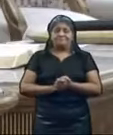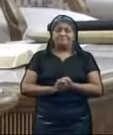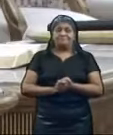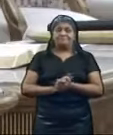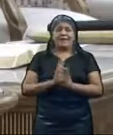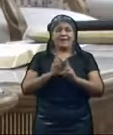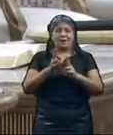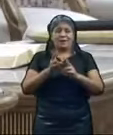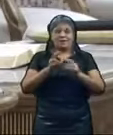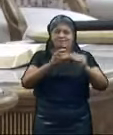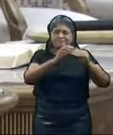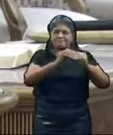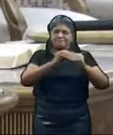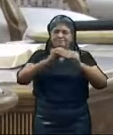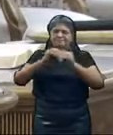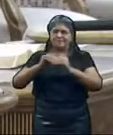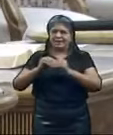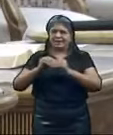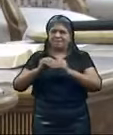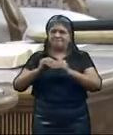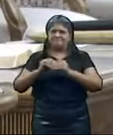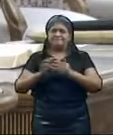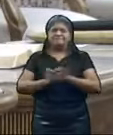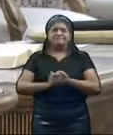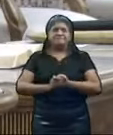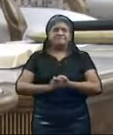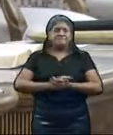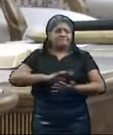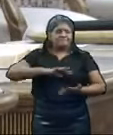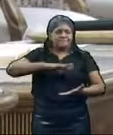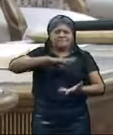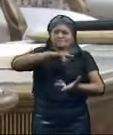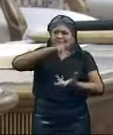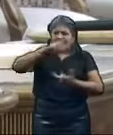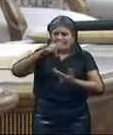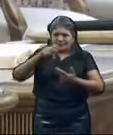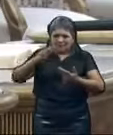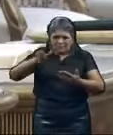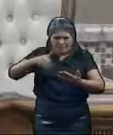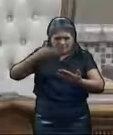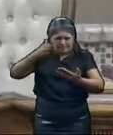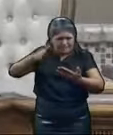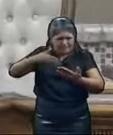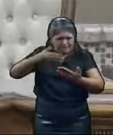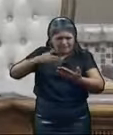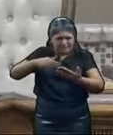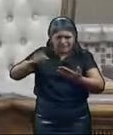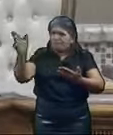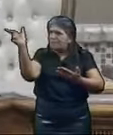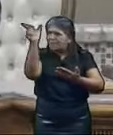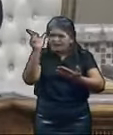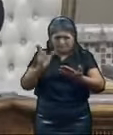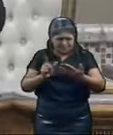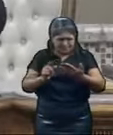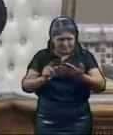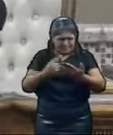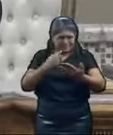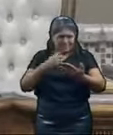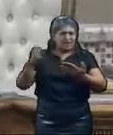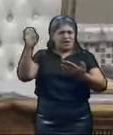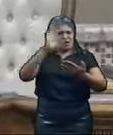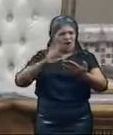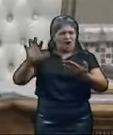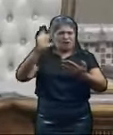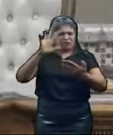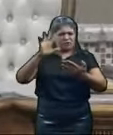Felicidade Jesus traçou aqui né a Jesus ensina para nós